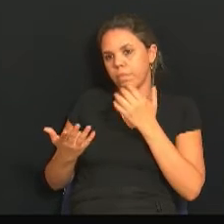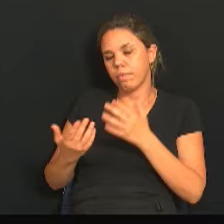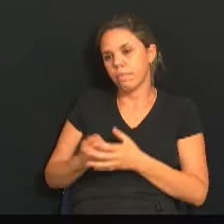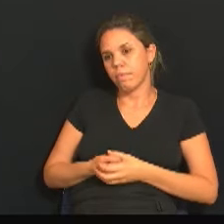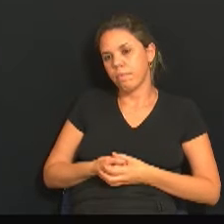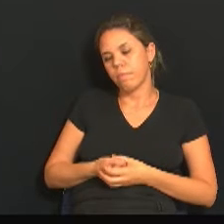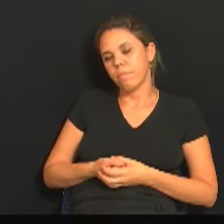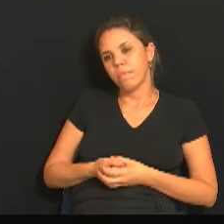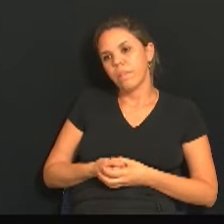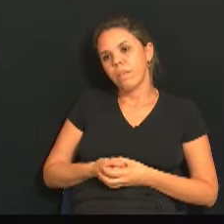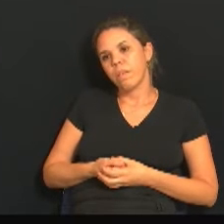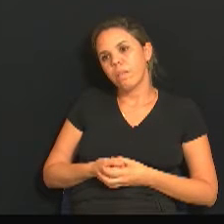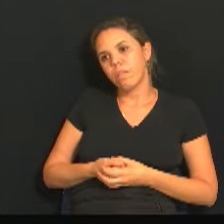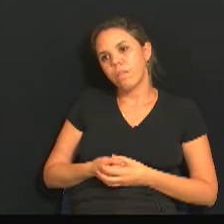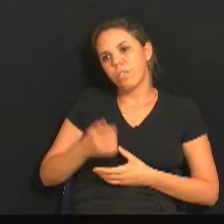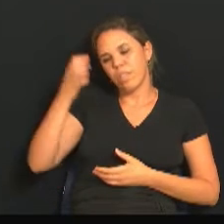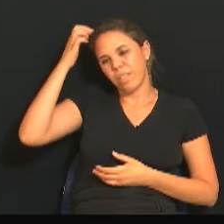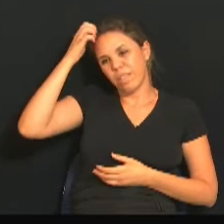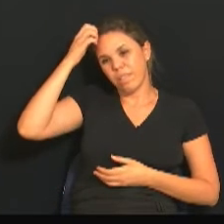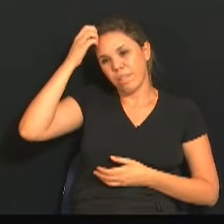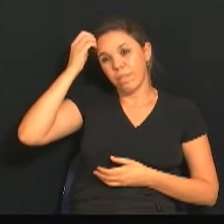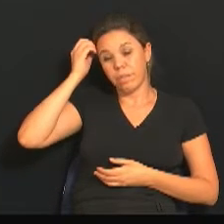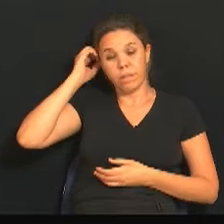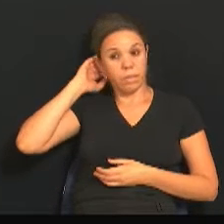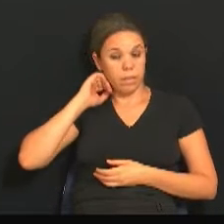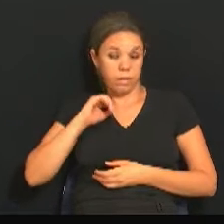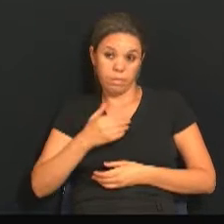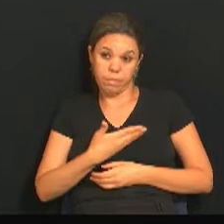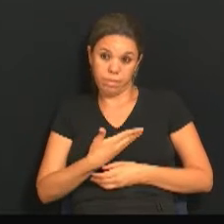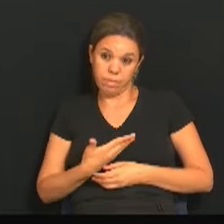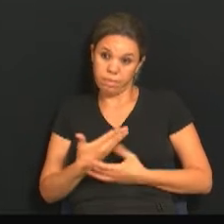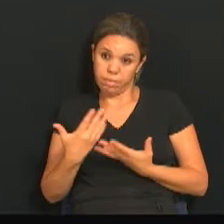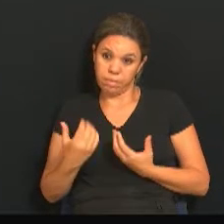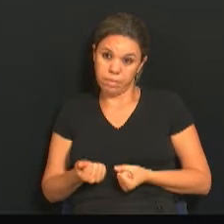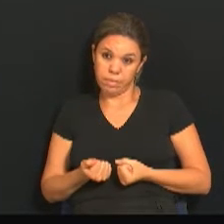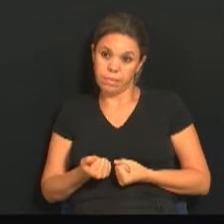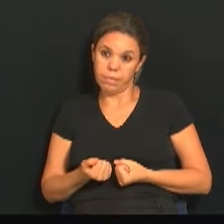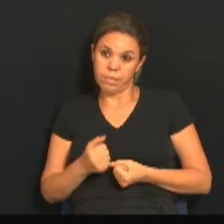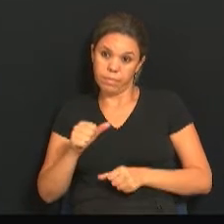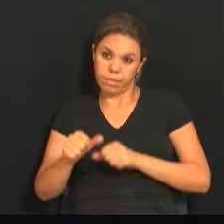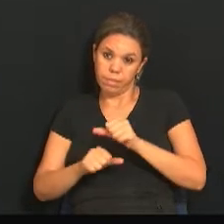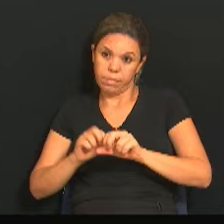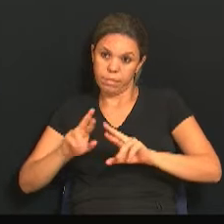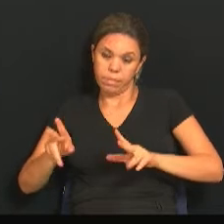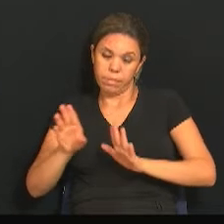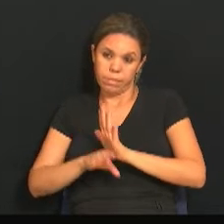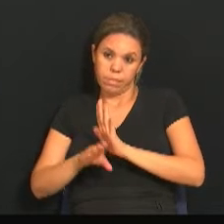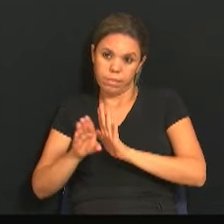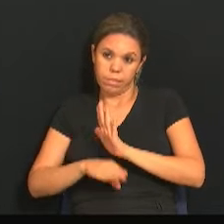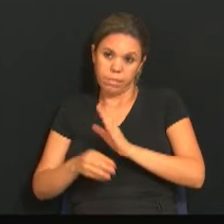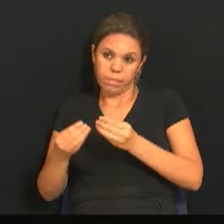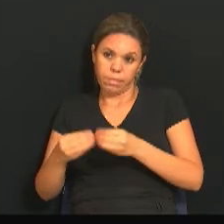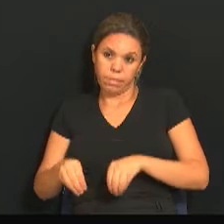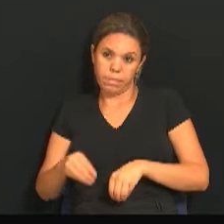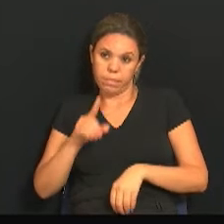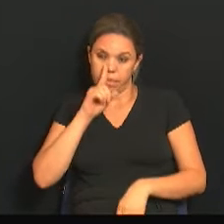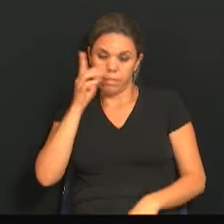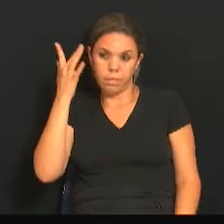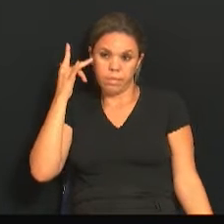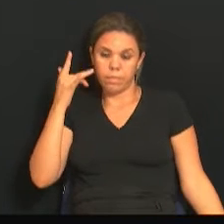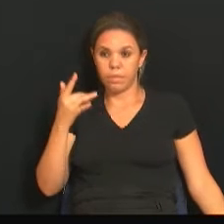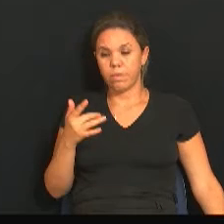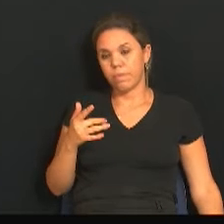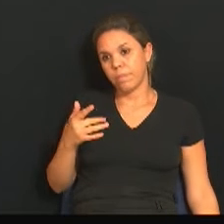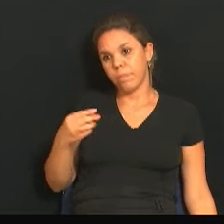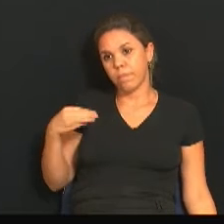projeto e se apegaram como proibitivo e distorceram e corre-se o risco amanhã, né, do